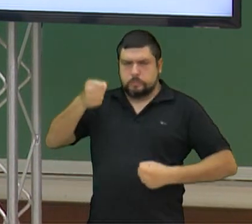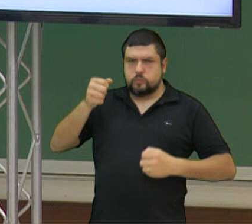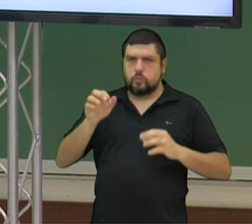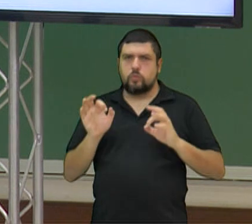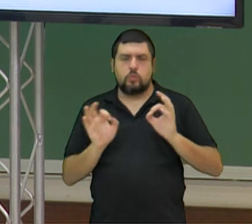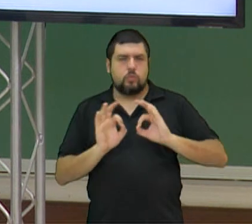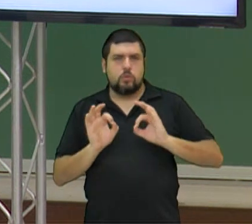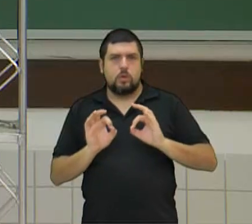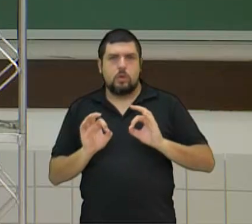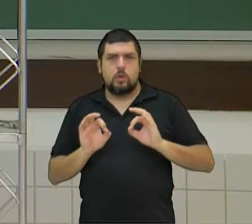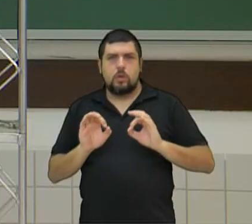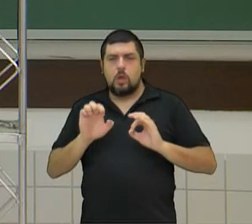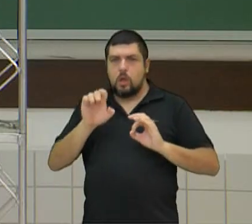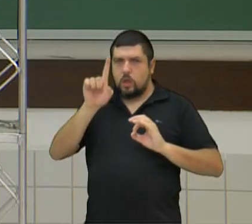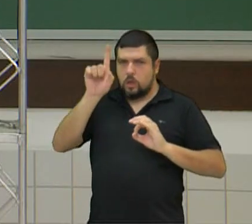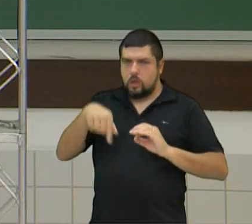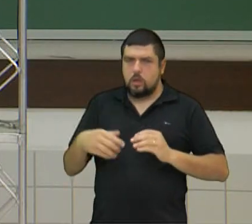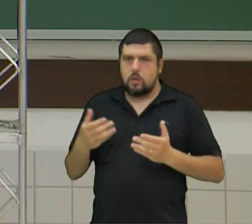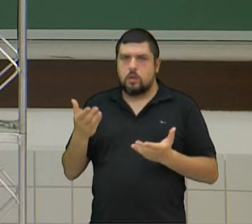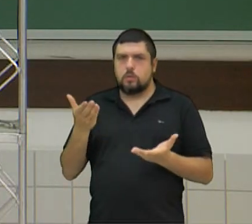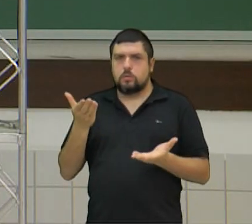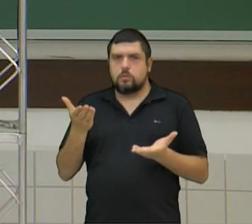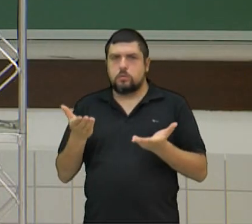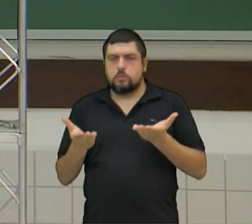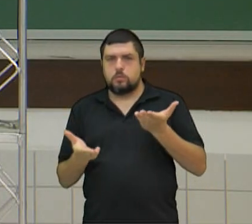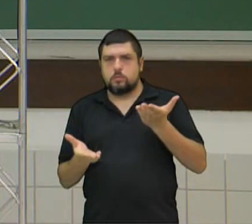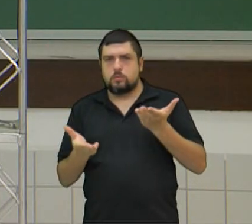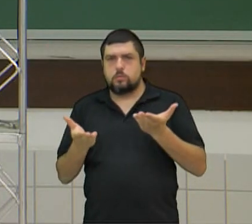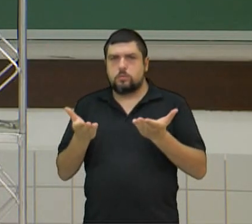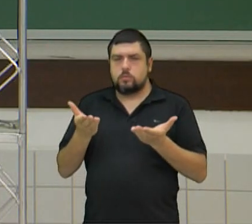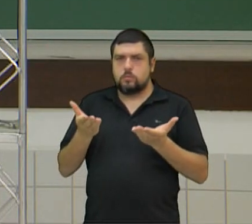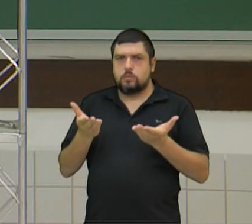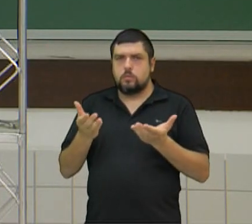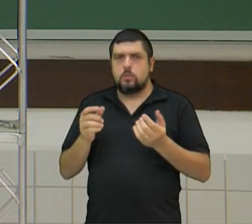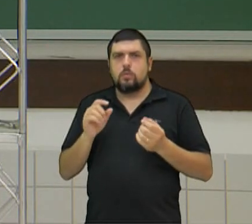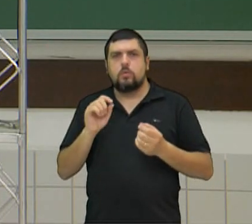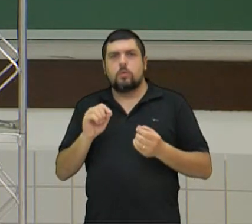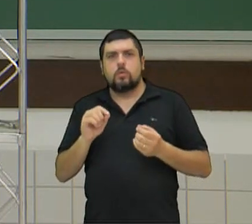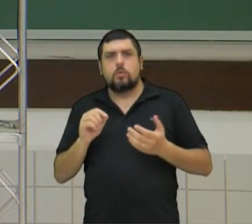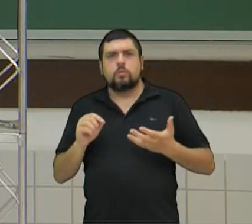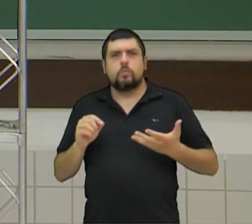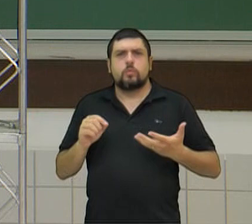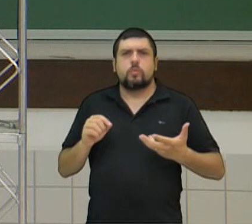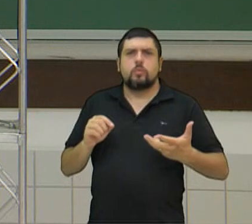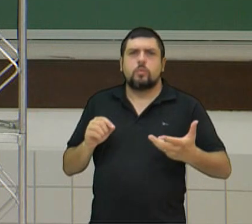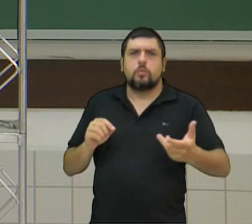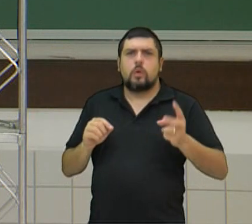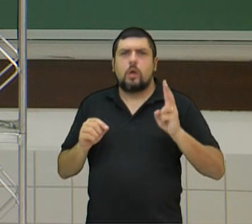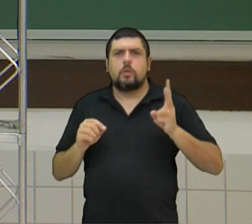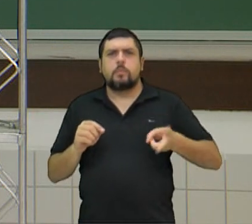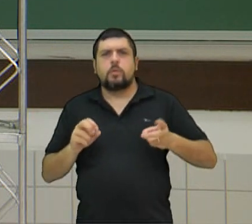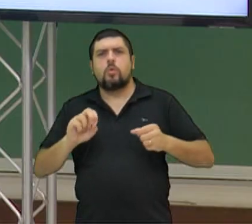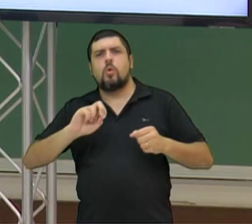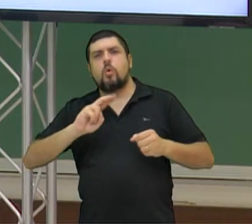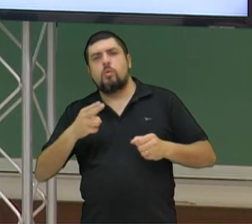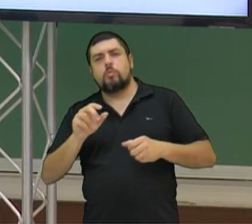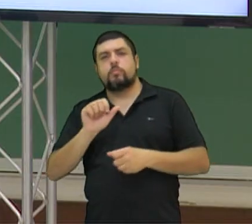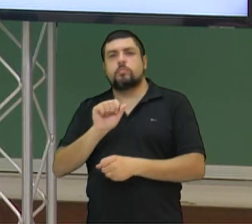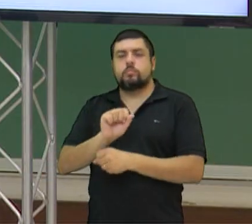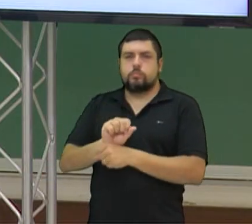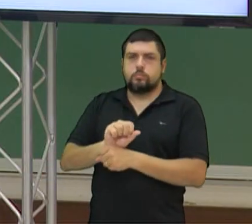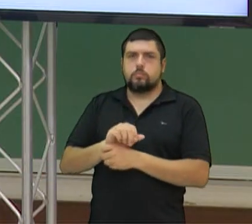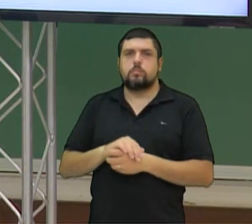com uma ideia de equilíbrio, né? Ou seja, velocidade constante ou repouso, certo? Então o que a gente vai fazer? Primeira coisa,